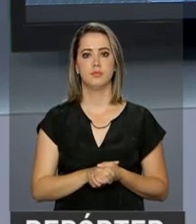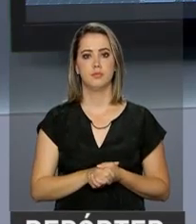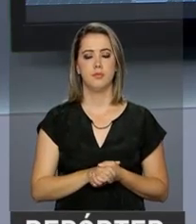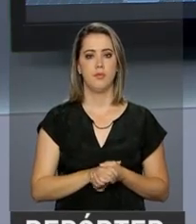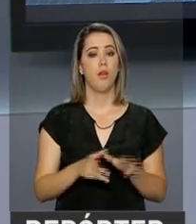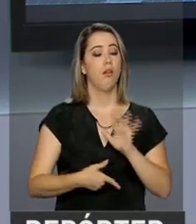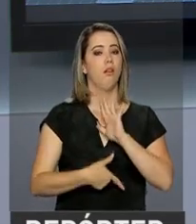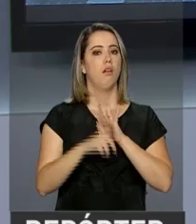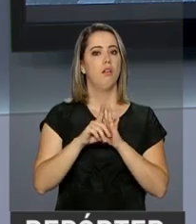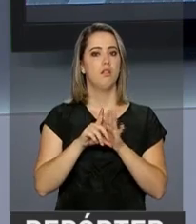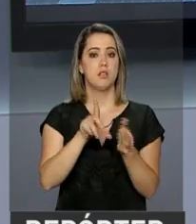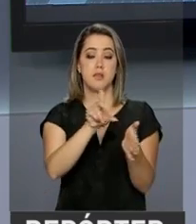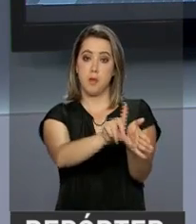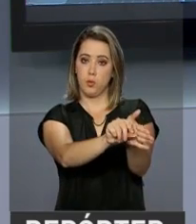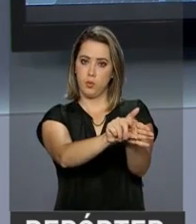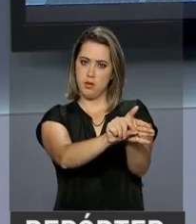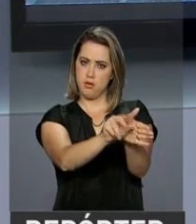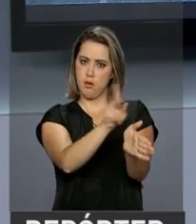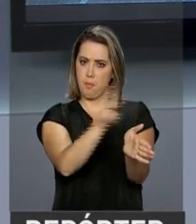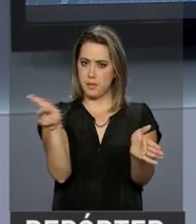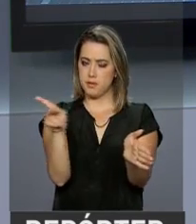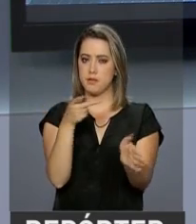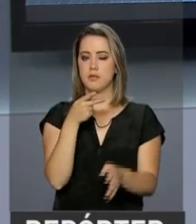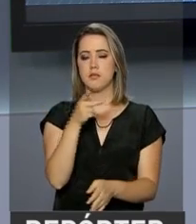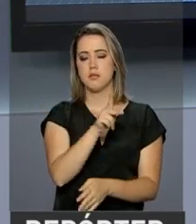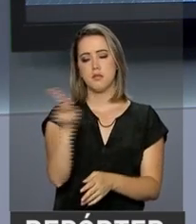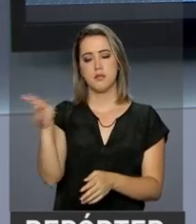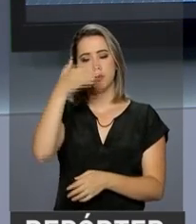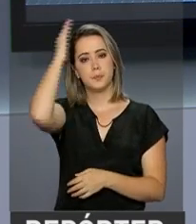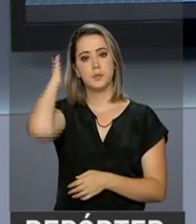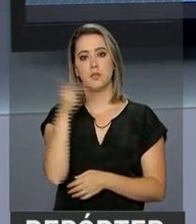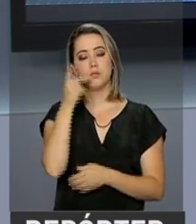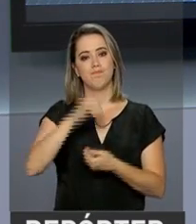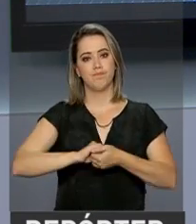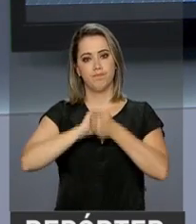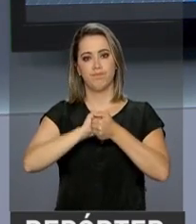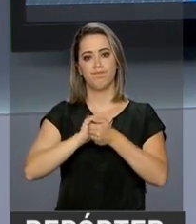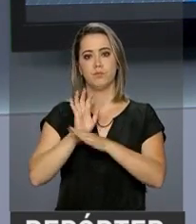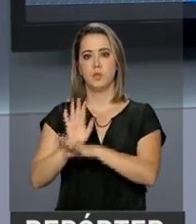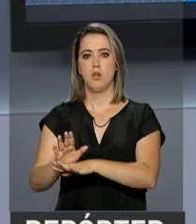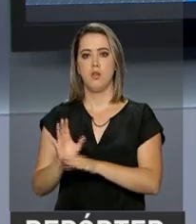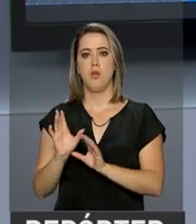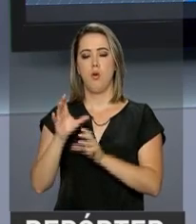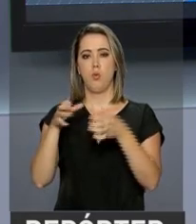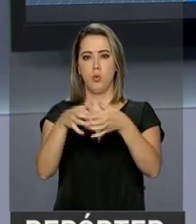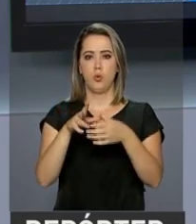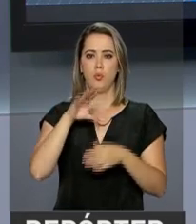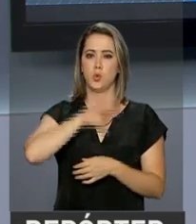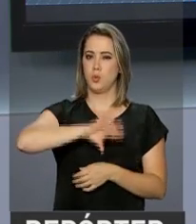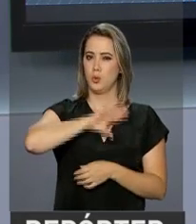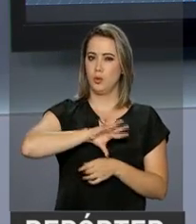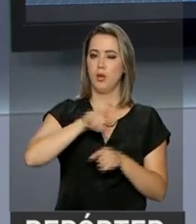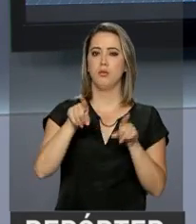e mais cedo pelo Twitter o presidente Michel Temer manifestou solidariedade e apoio à população de Portugal e também ao povo da